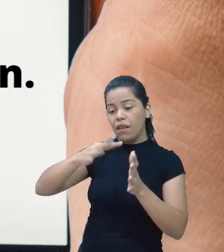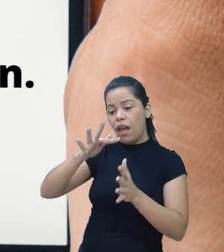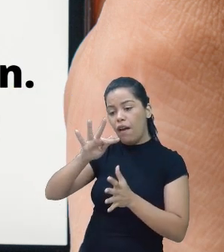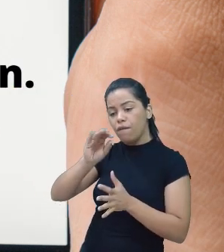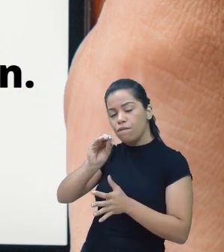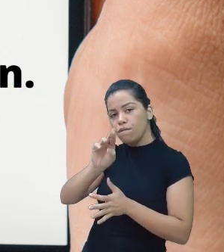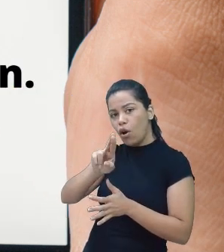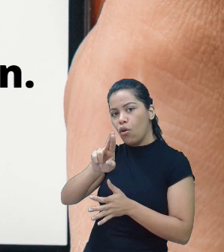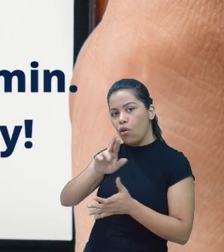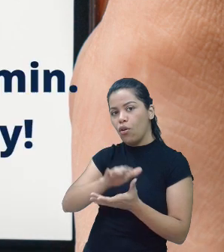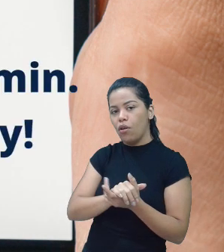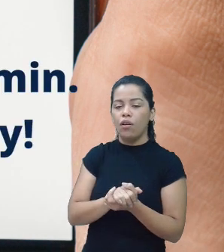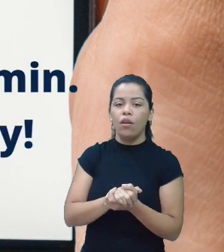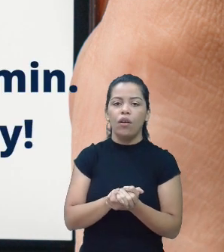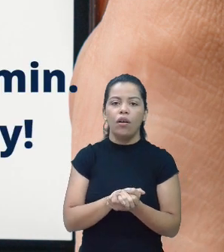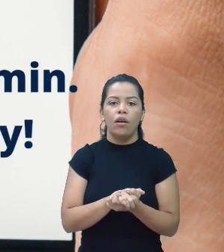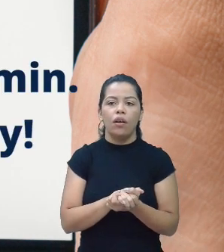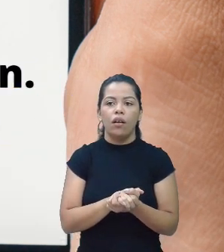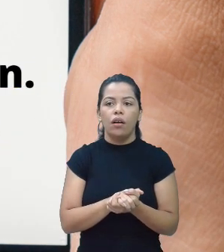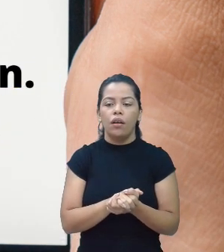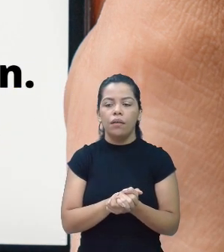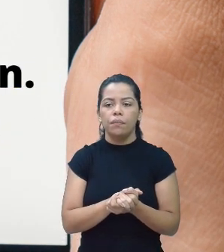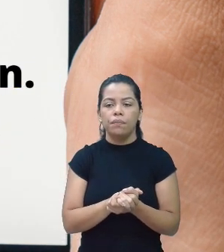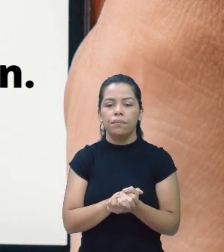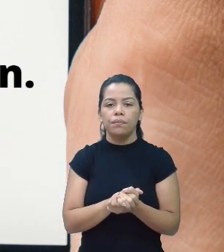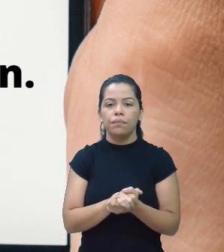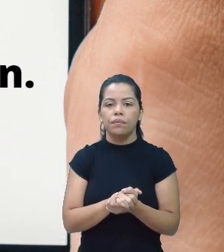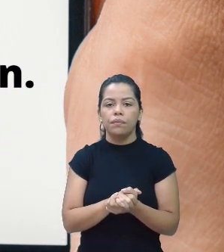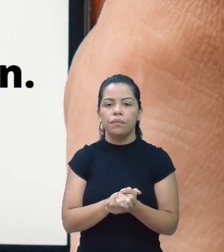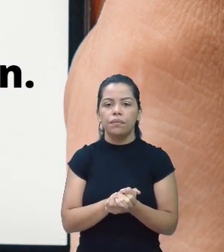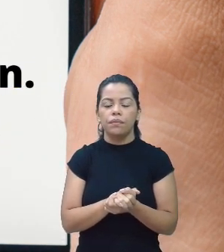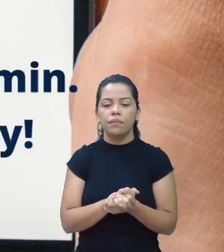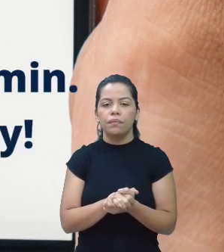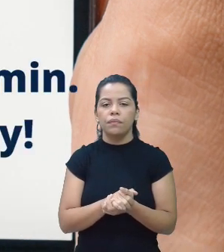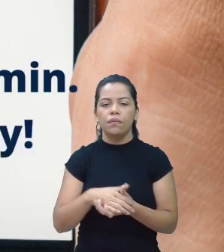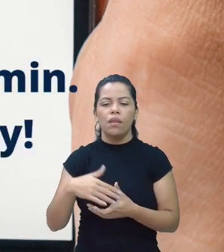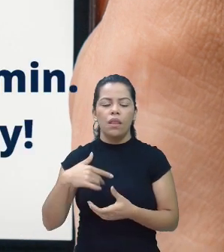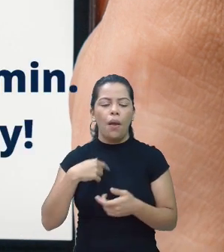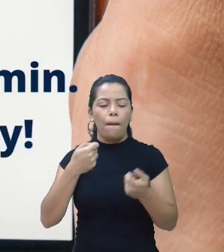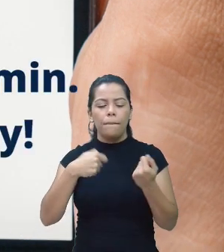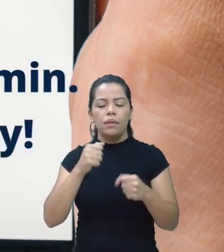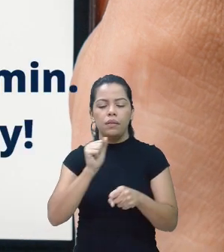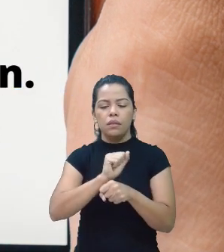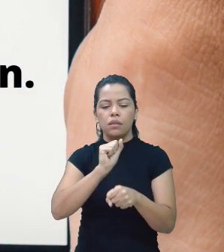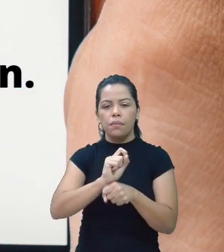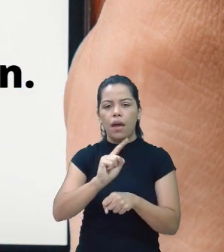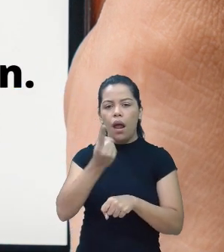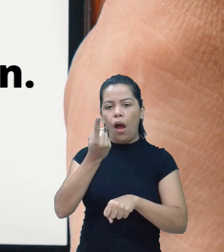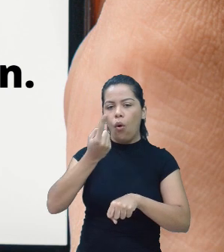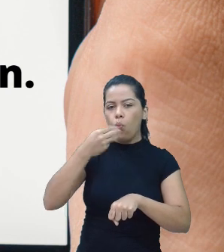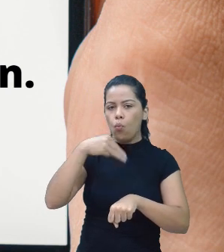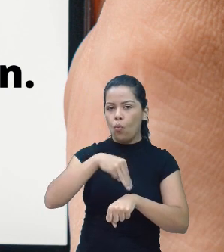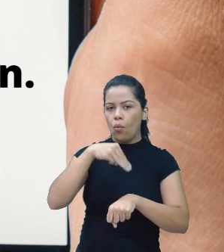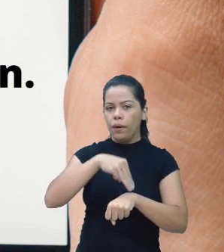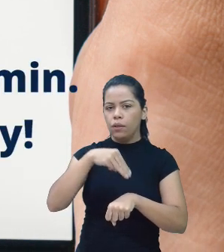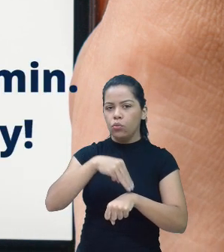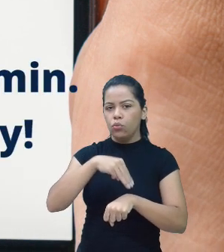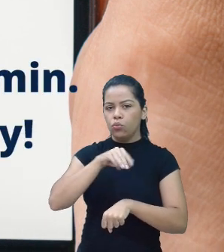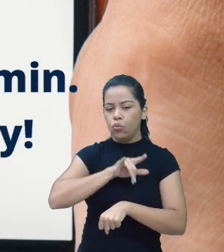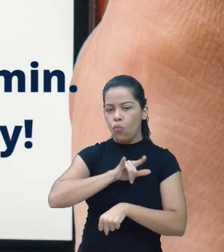almoço. Give me a minute. Me dá um minuto. Love you. Amo